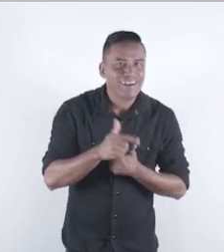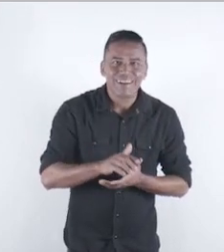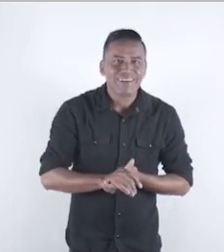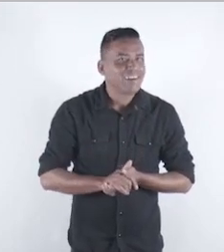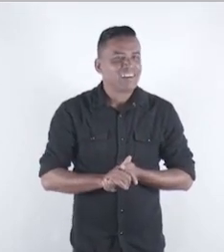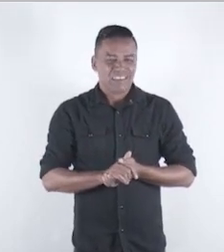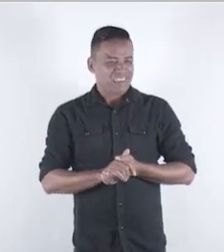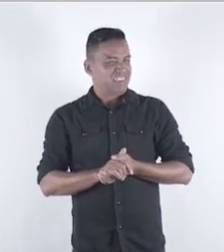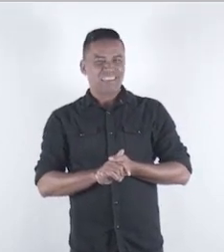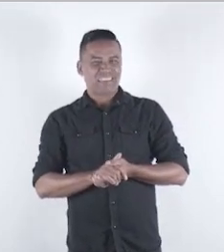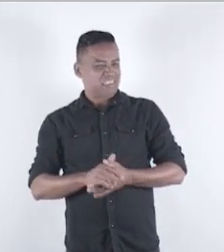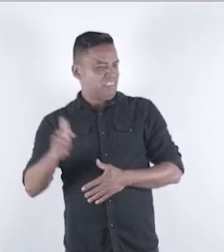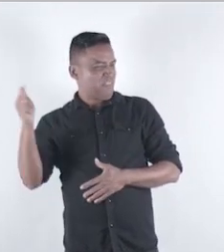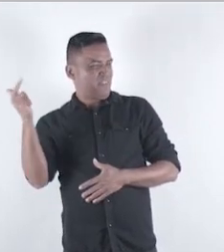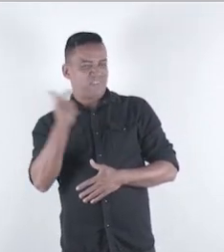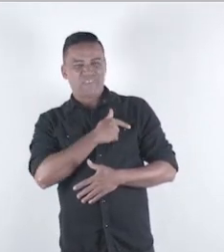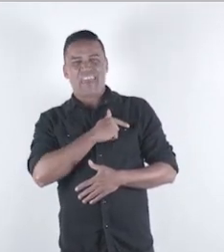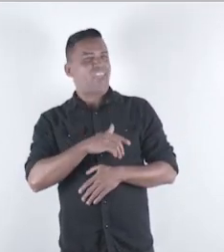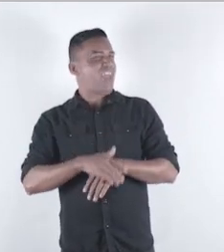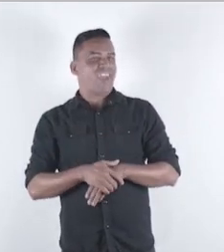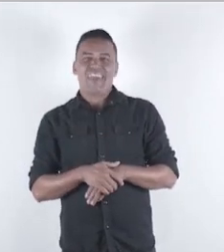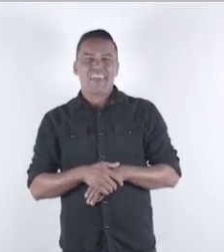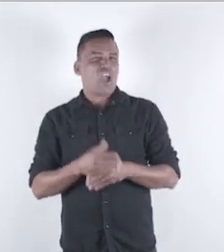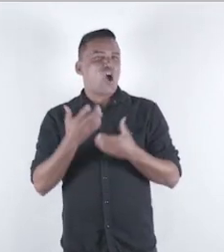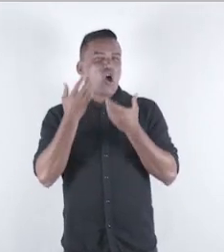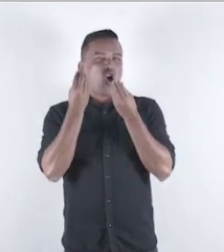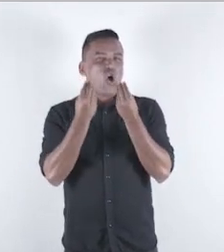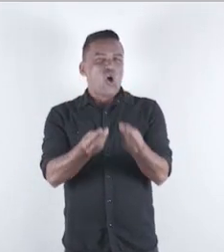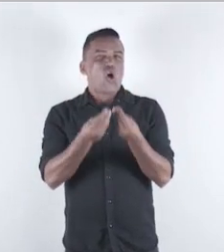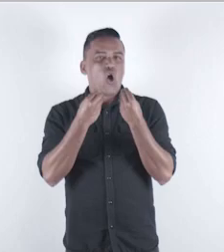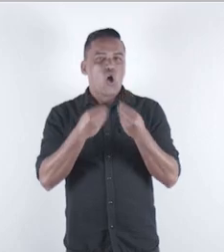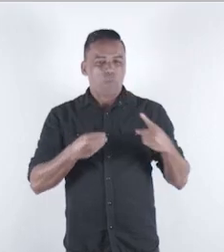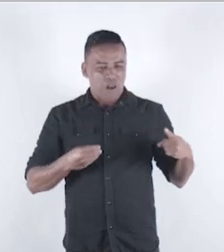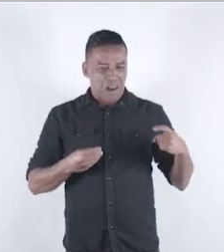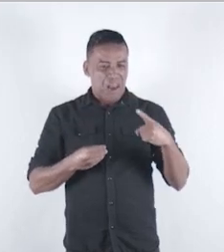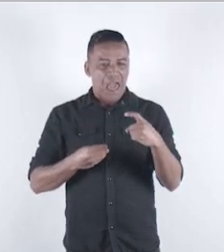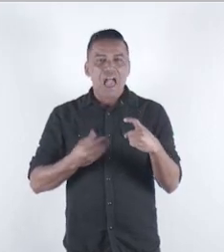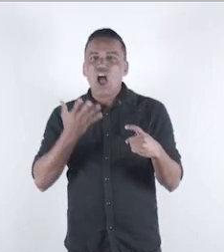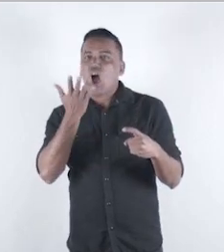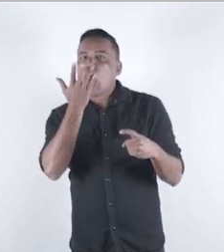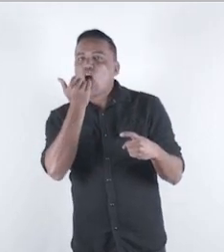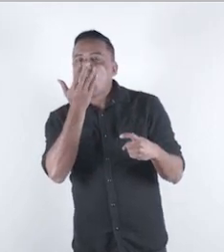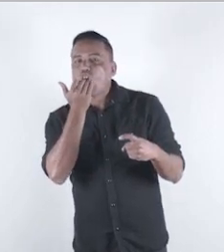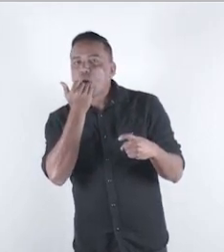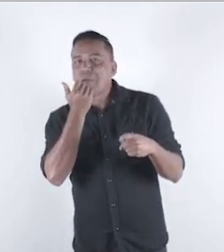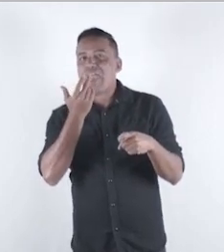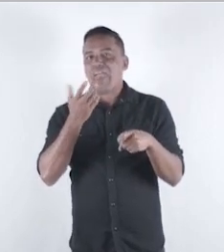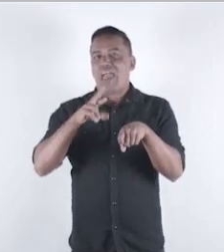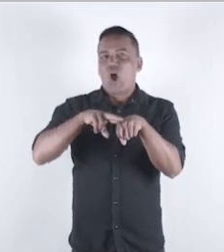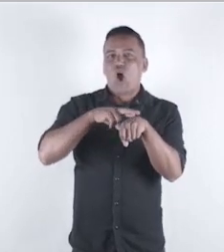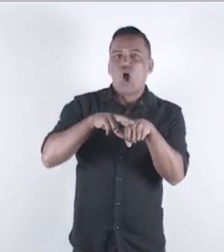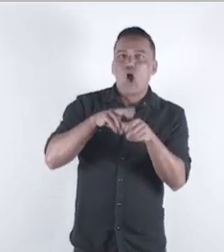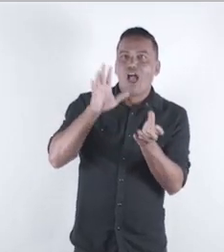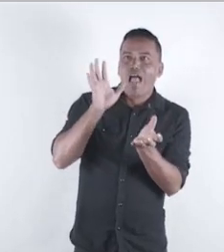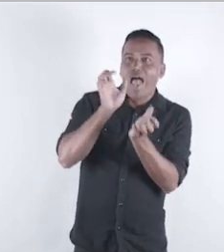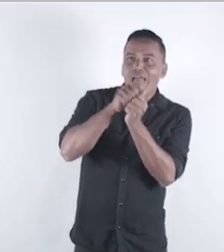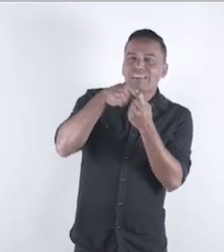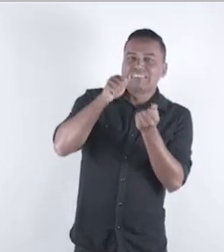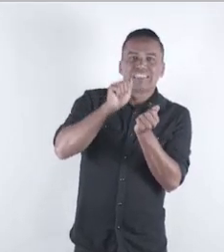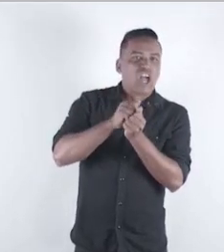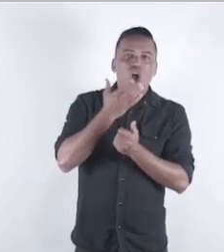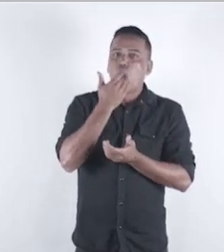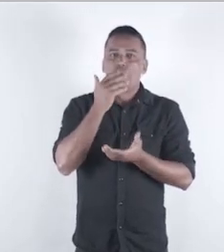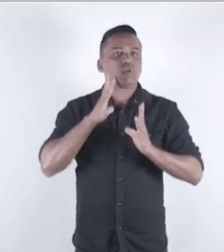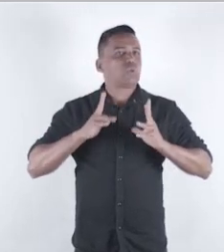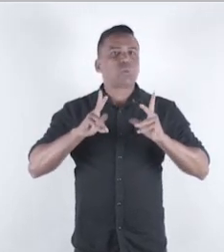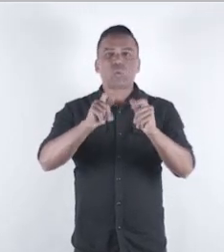Não seja ridícula, onde já se viu lagarta degustar a comida. Vocês engolem